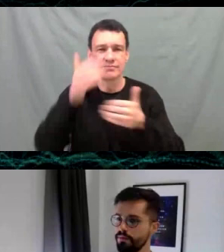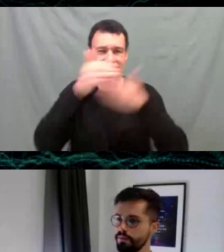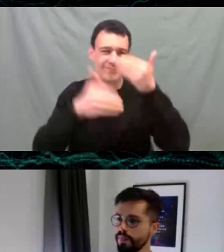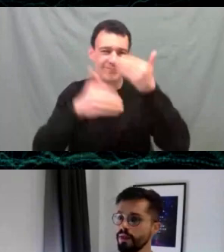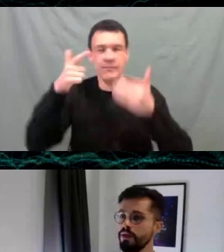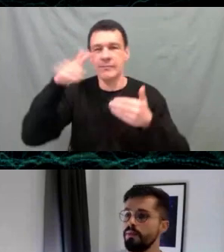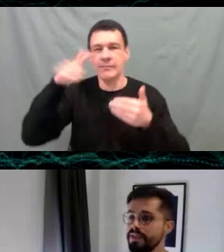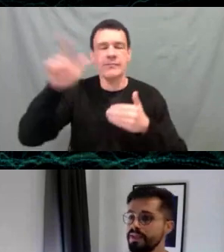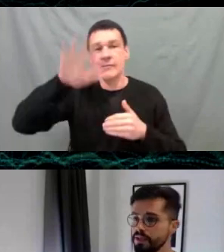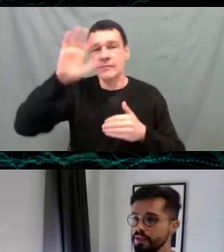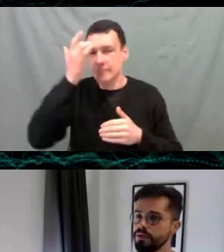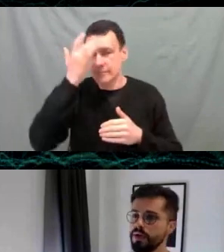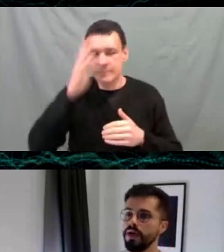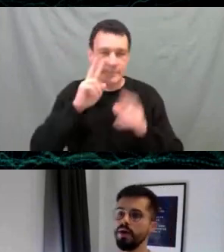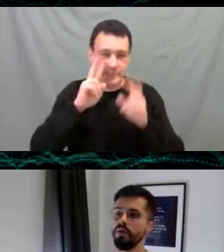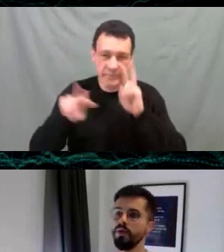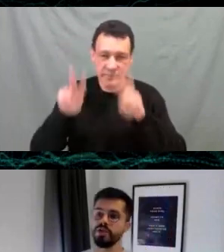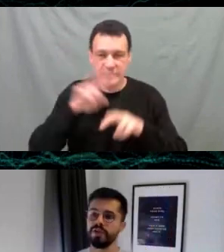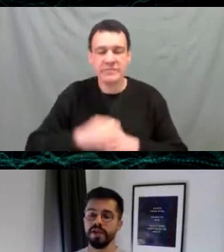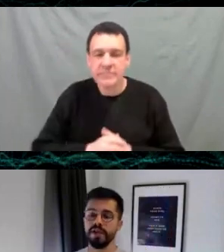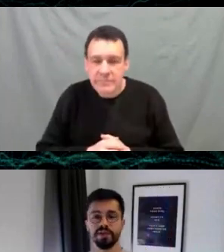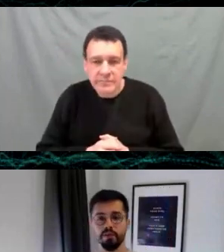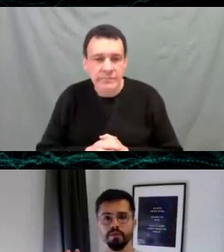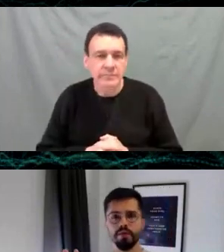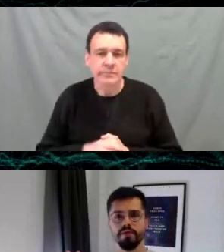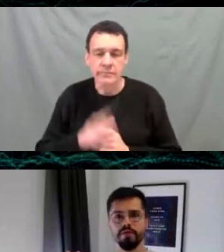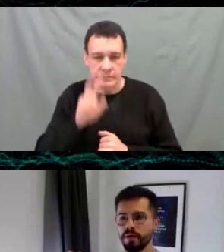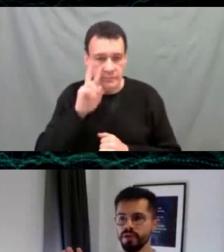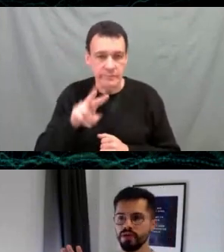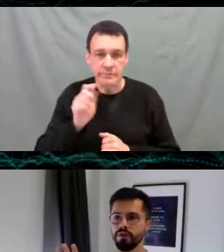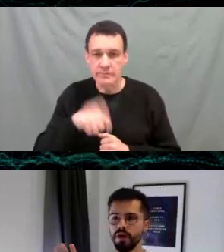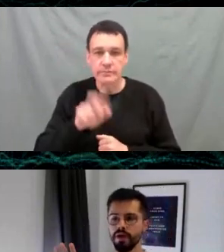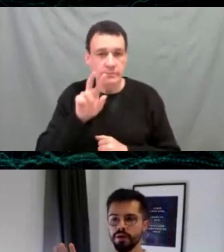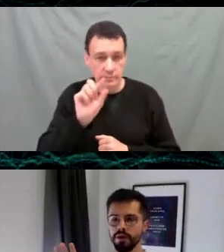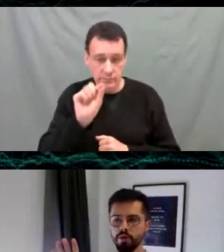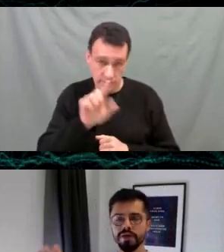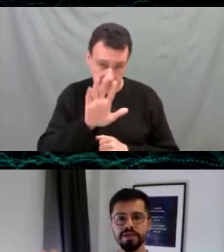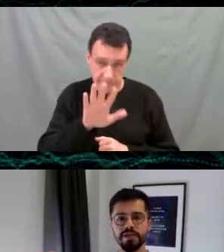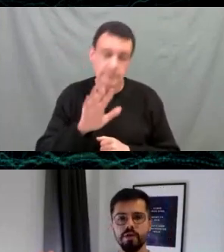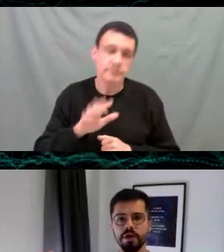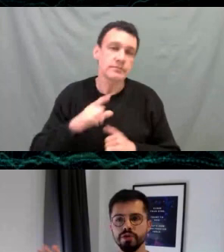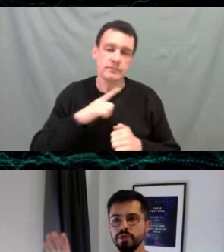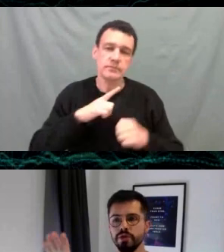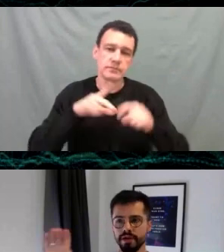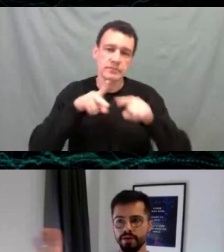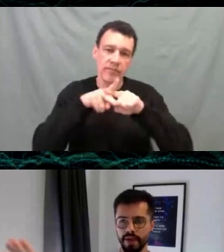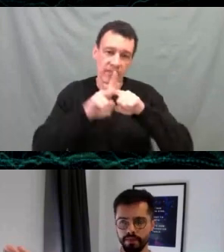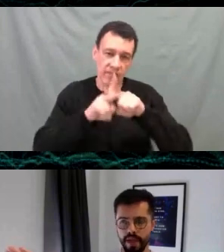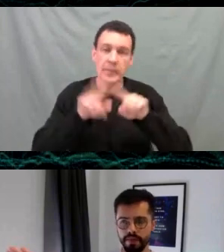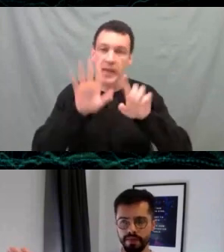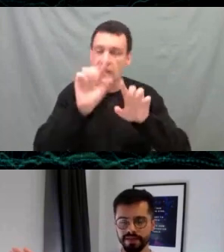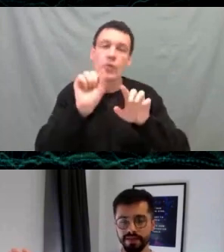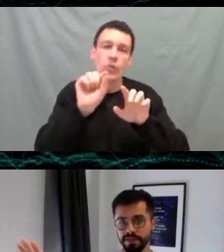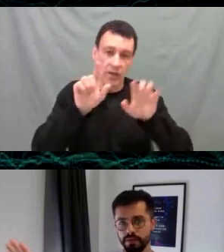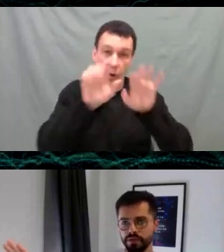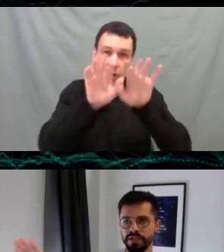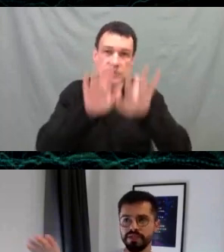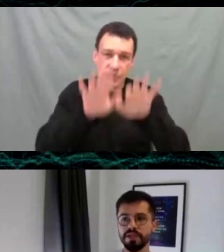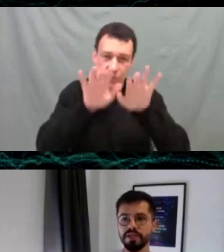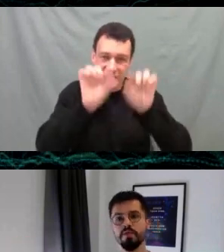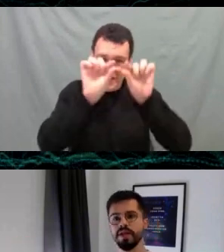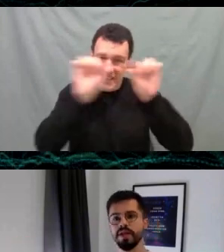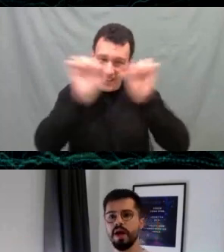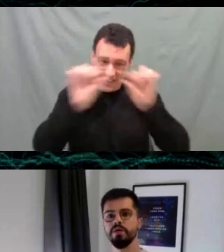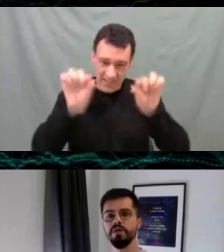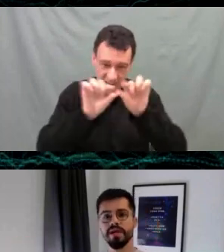acho que até mais fácil visualizar Mas é isso a o que a gente tem que a gente tem uma ferramenta a gente tem algumas linhas de código é bem